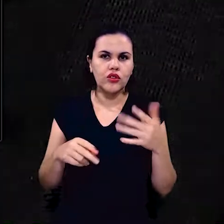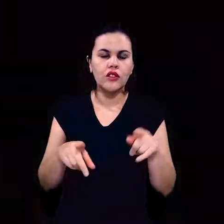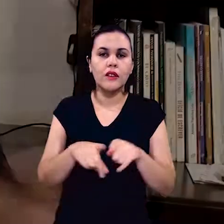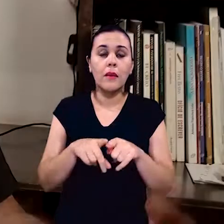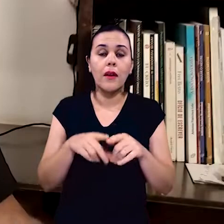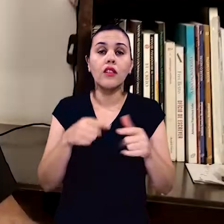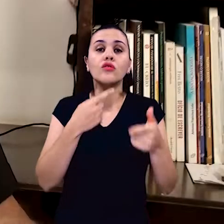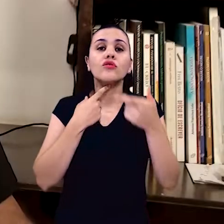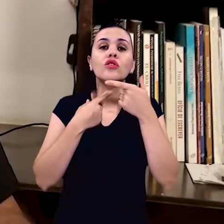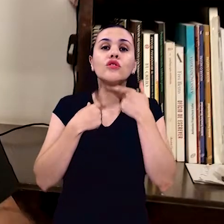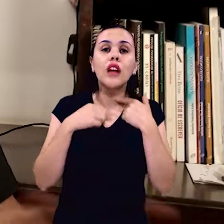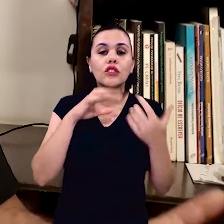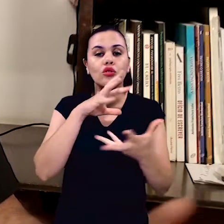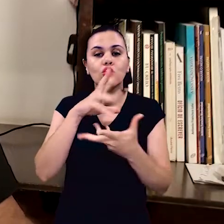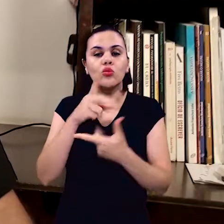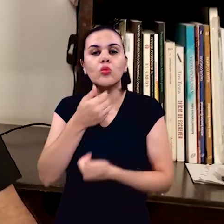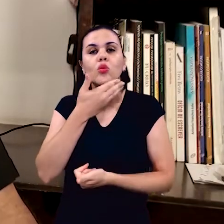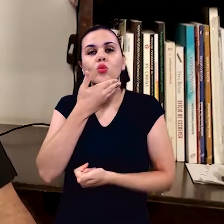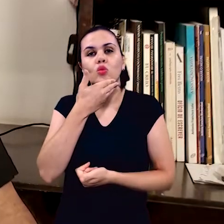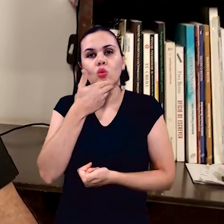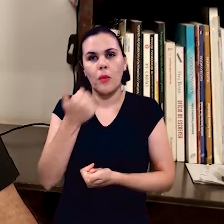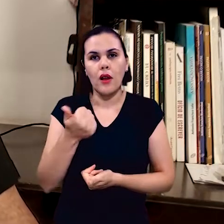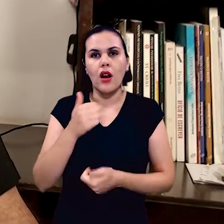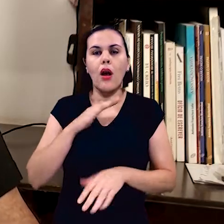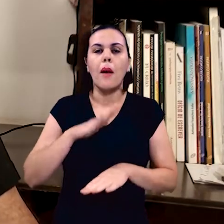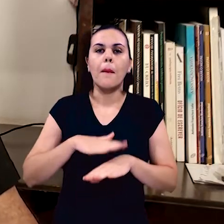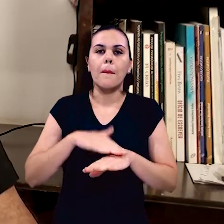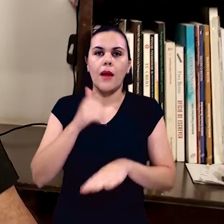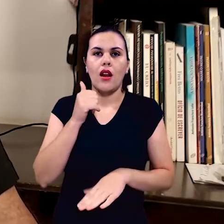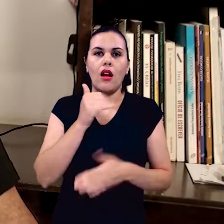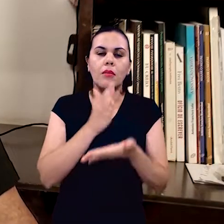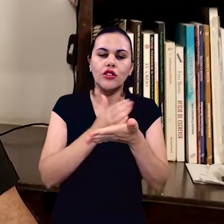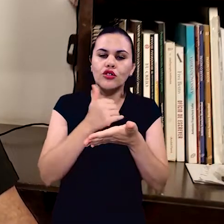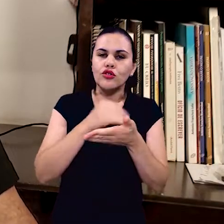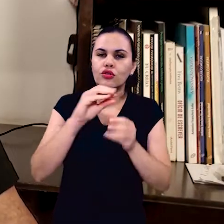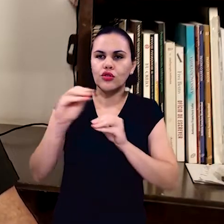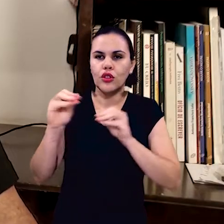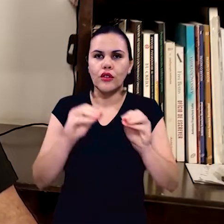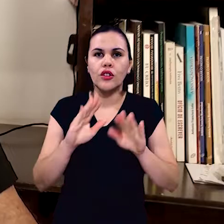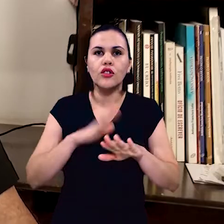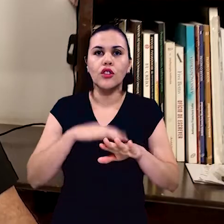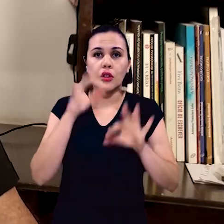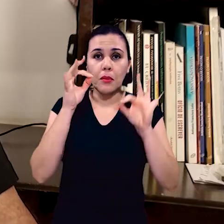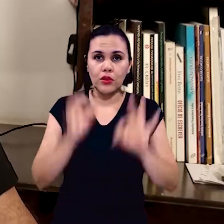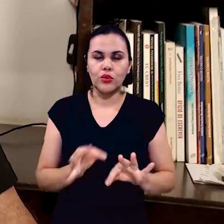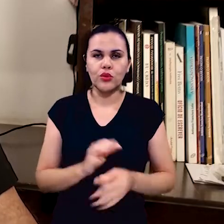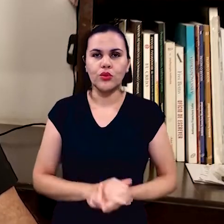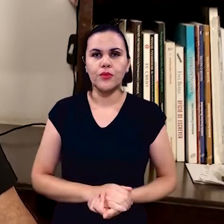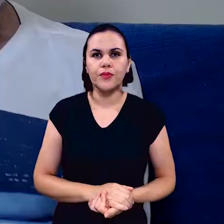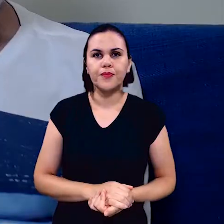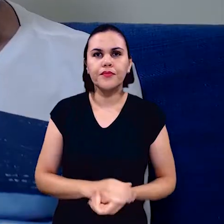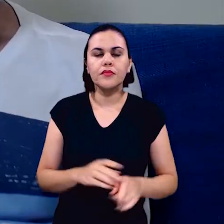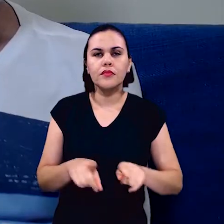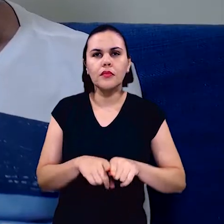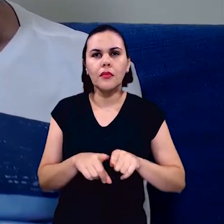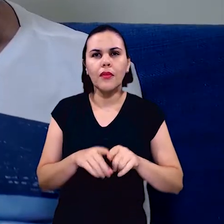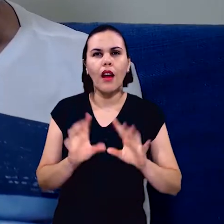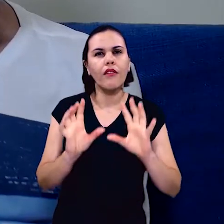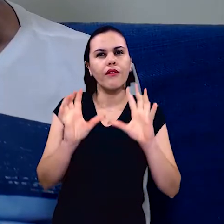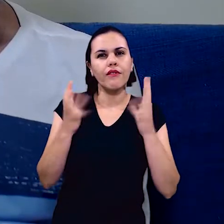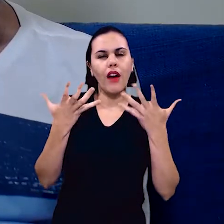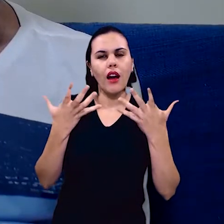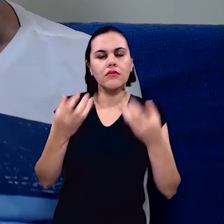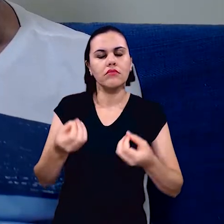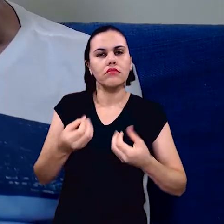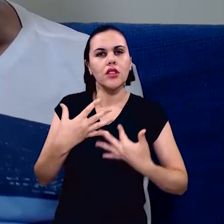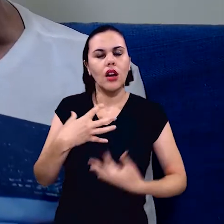nessa busca de um mundo melhor, de um mundo mais partilhado e realmente mais justo e fraterno. Ela traz,